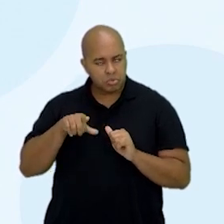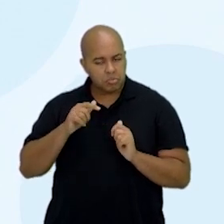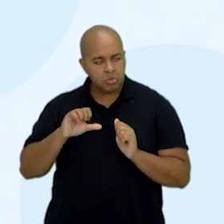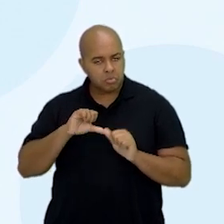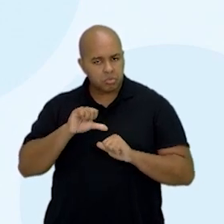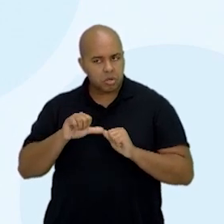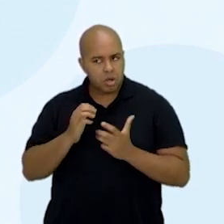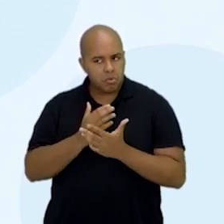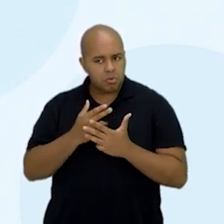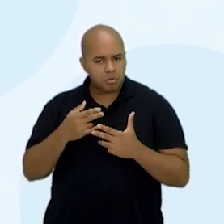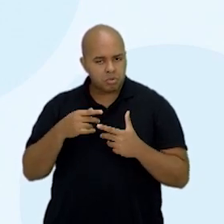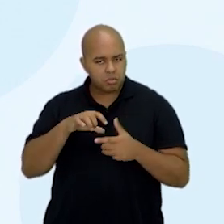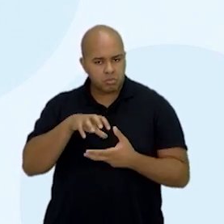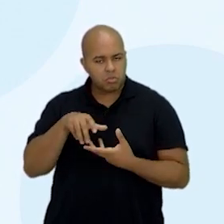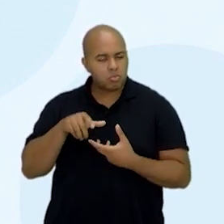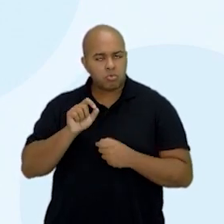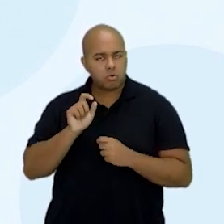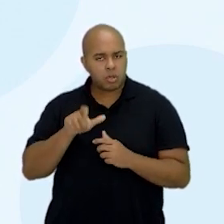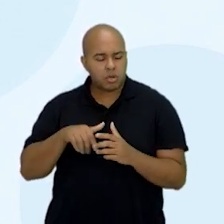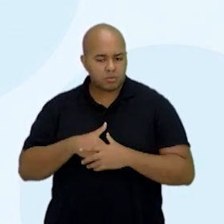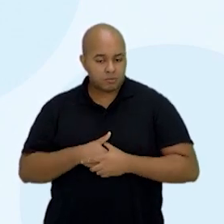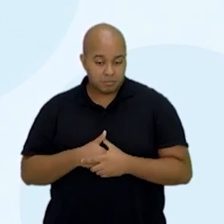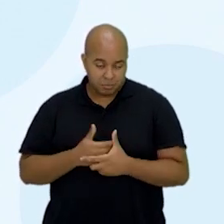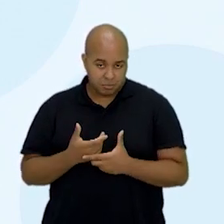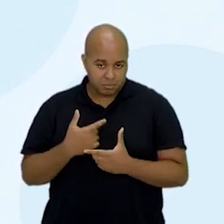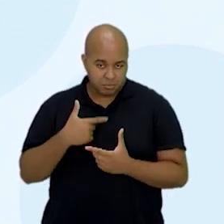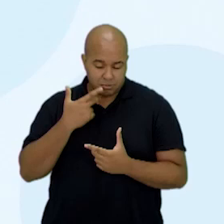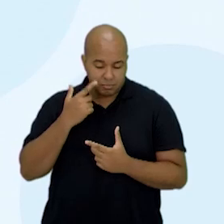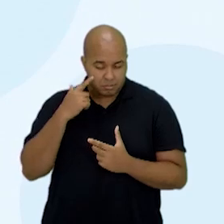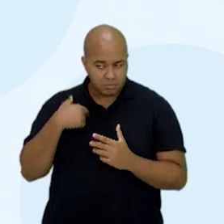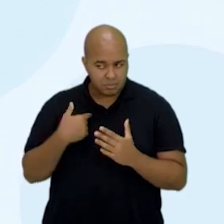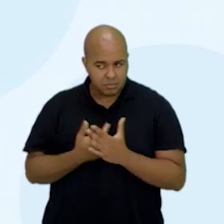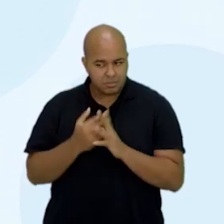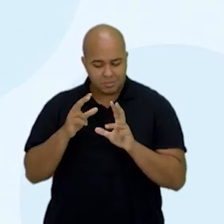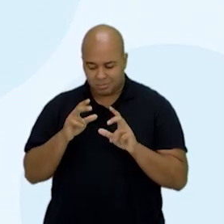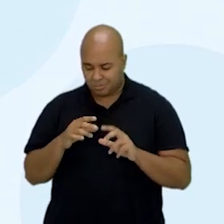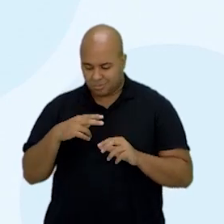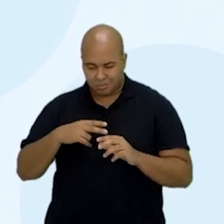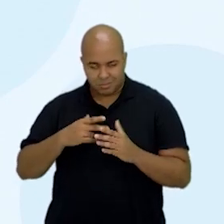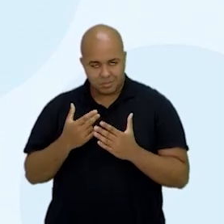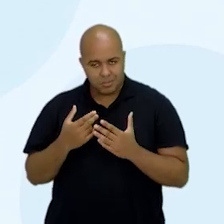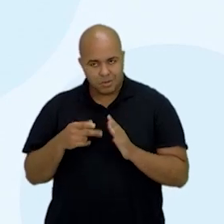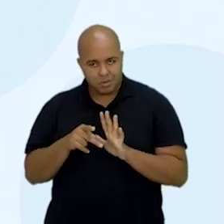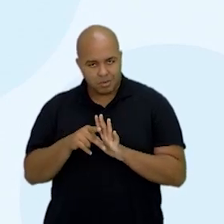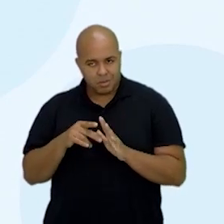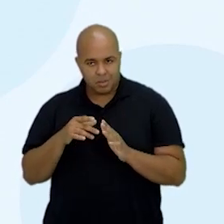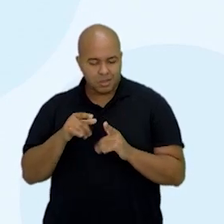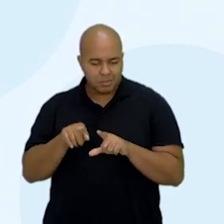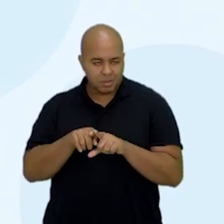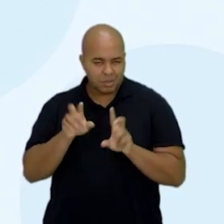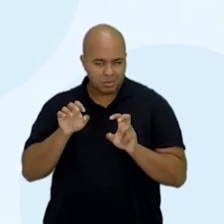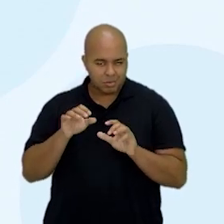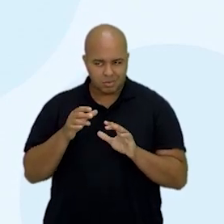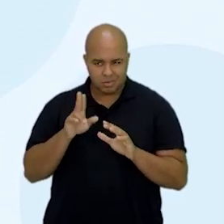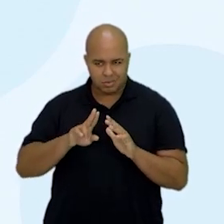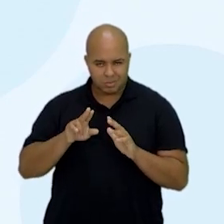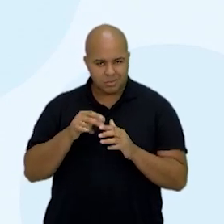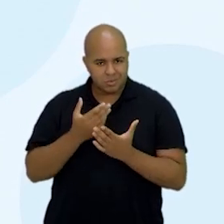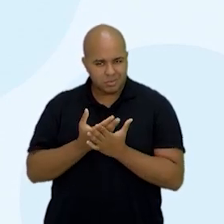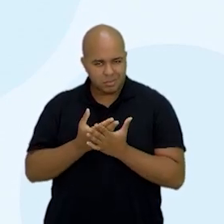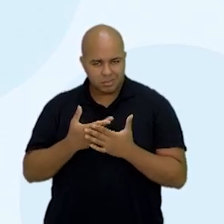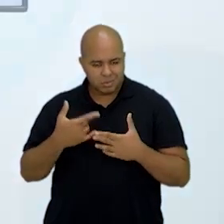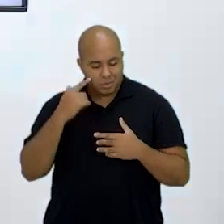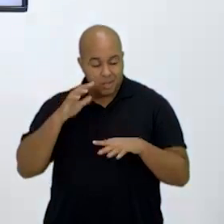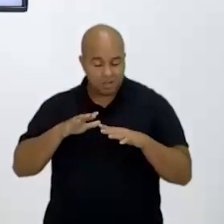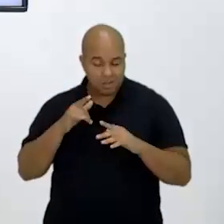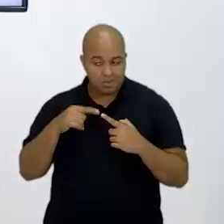pudesse mudar uma coisa no mundo o que seria então eu não tô falando aí de assuntos íntimos e pessoais nem de assuntos acadêmicos É lógico que